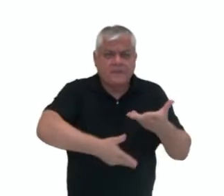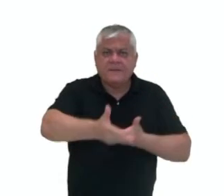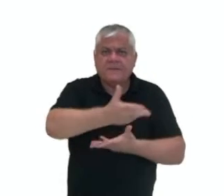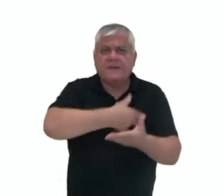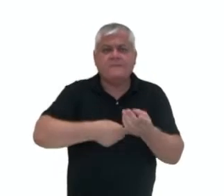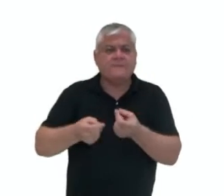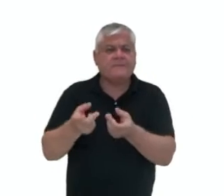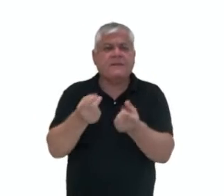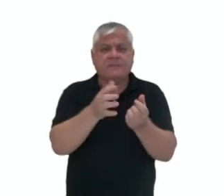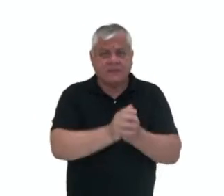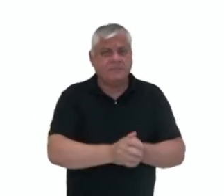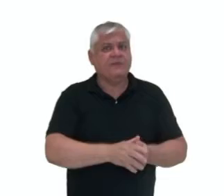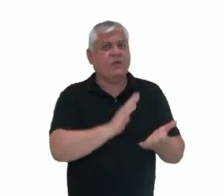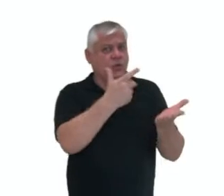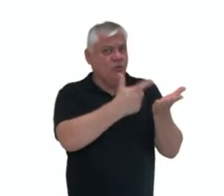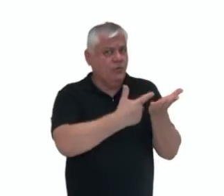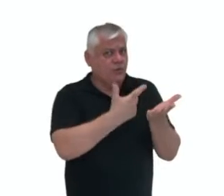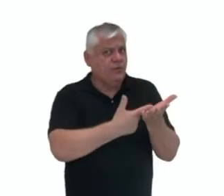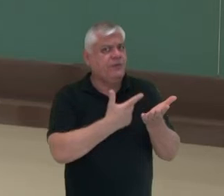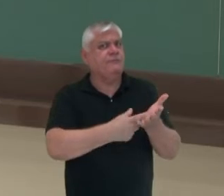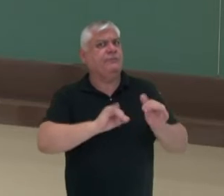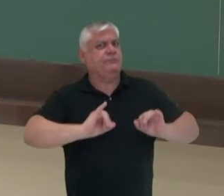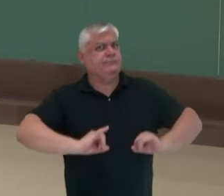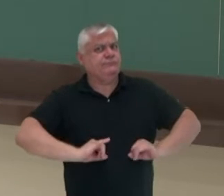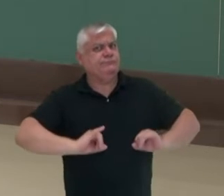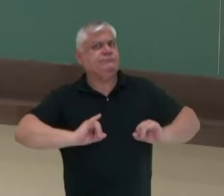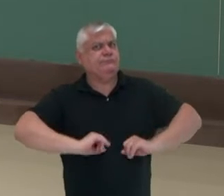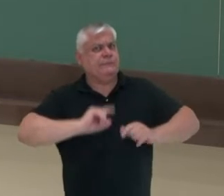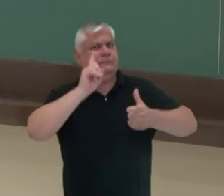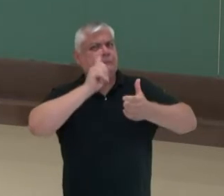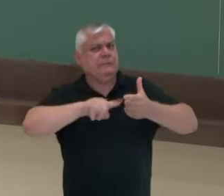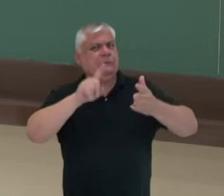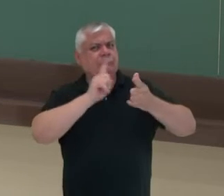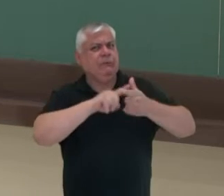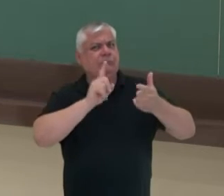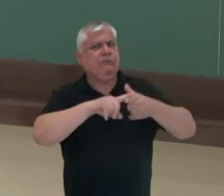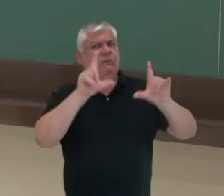que sofreu grandes problemas, né?